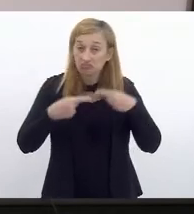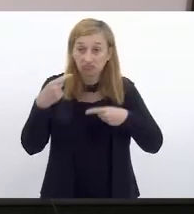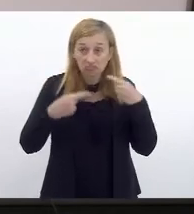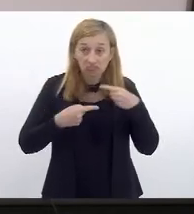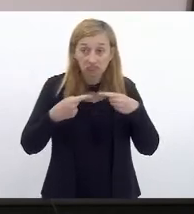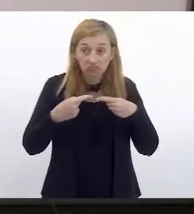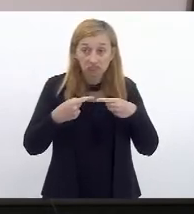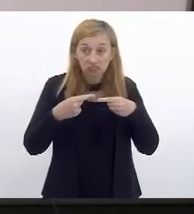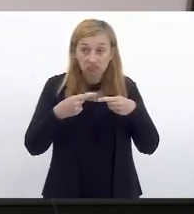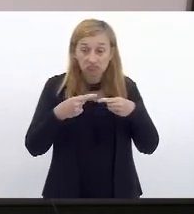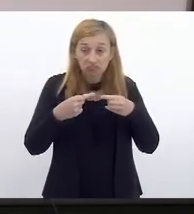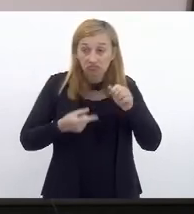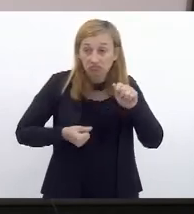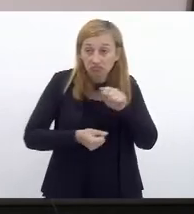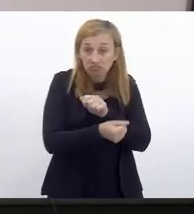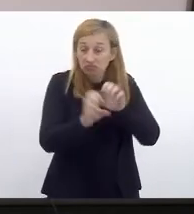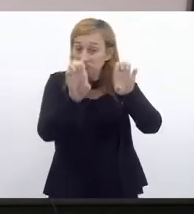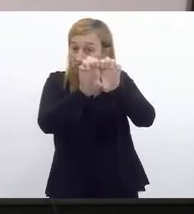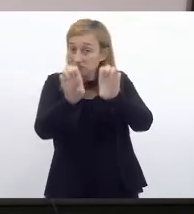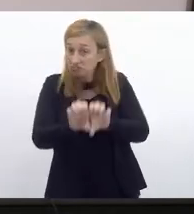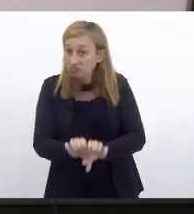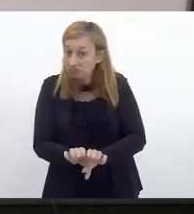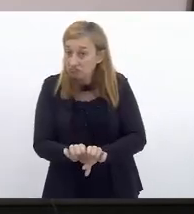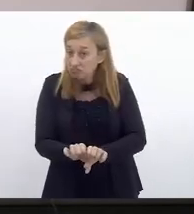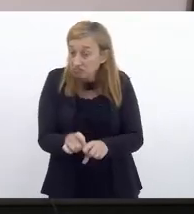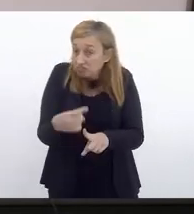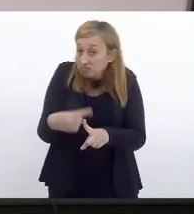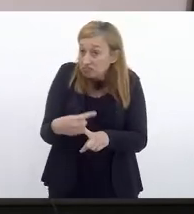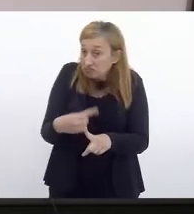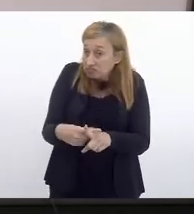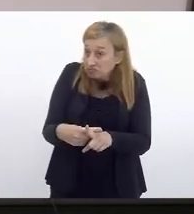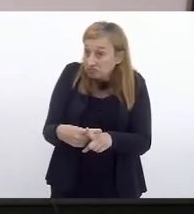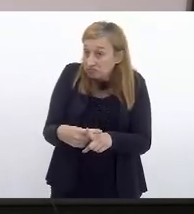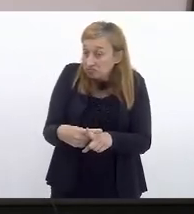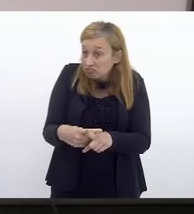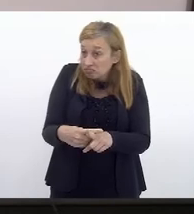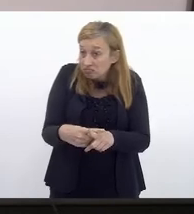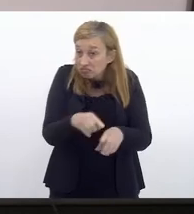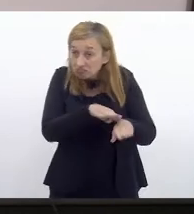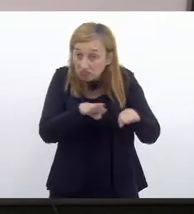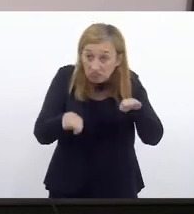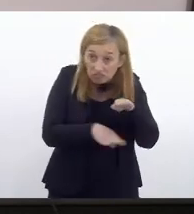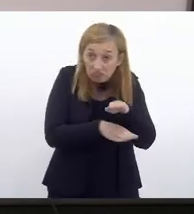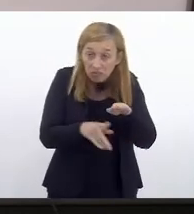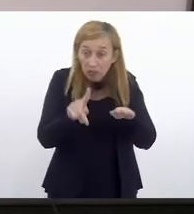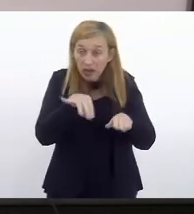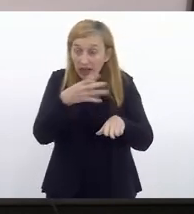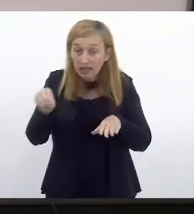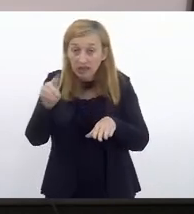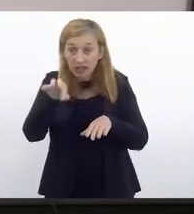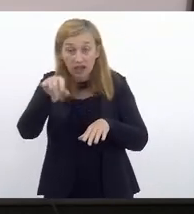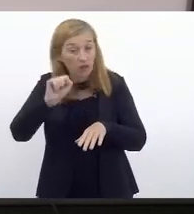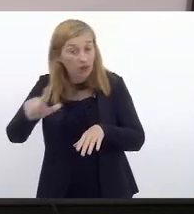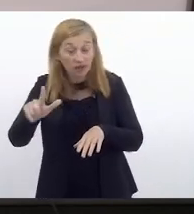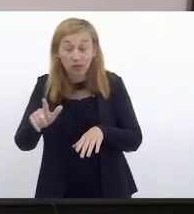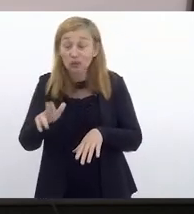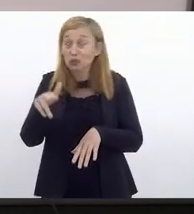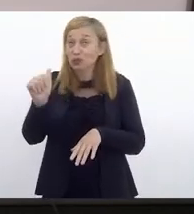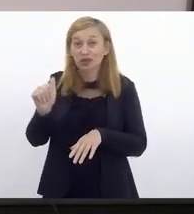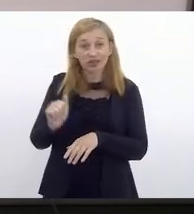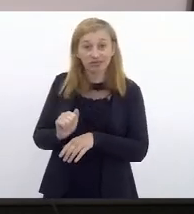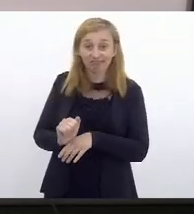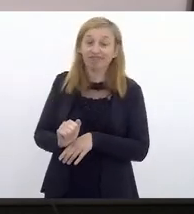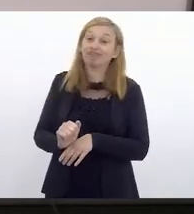de investimento estruturante, porque a gente vai se render à operação Delaware, nem pensar, né?